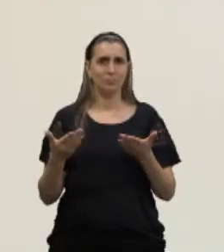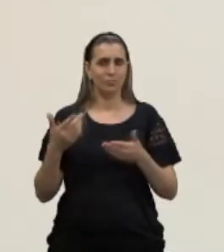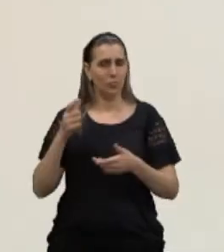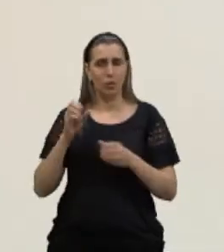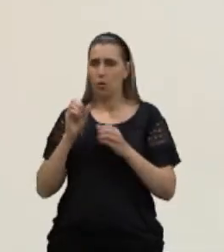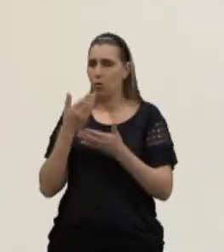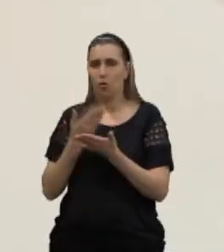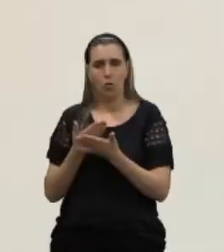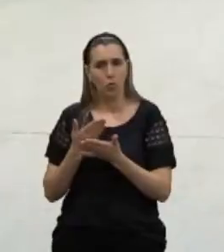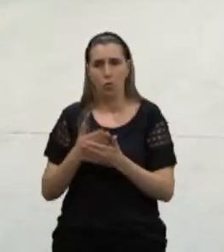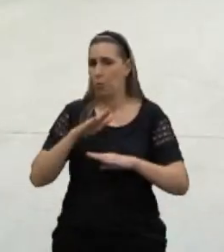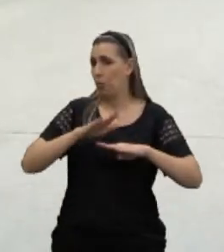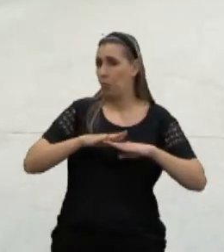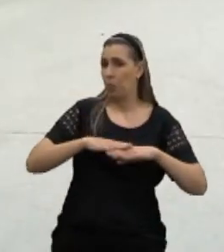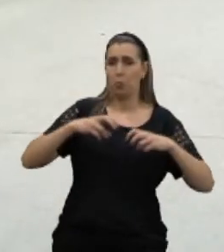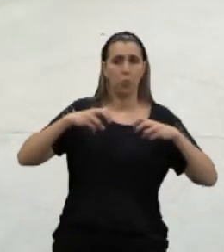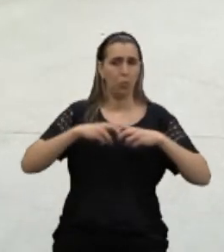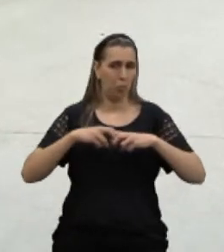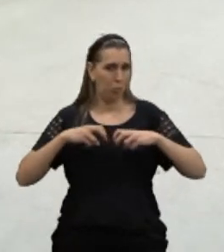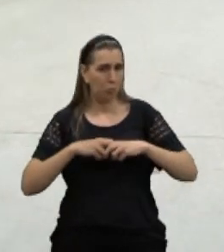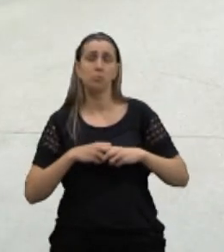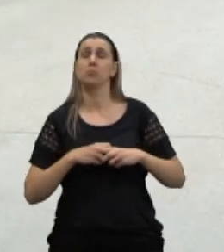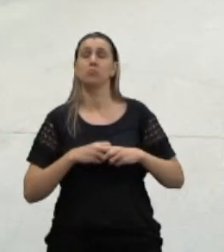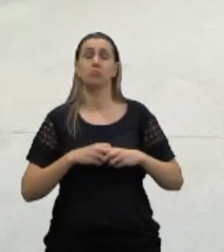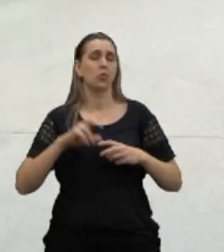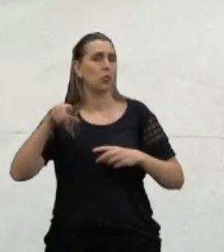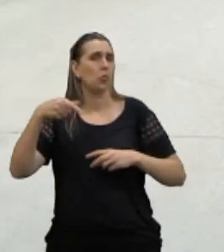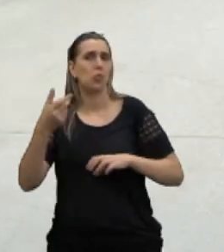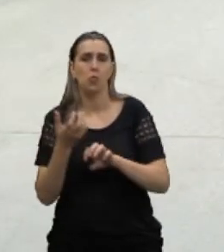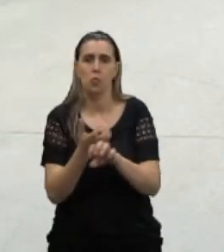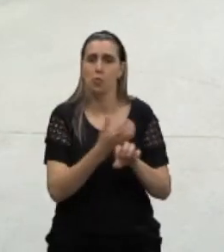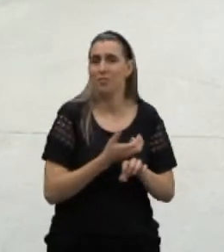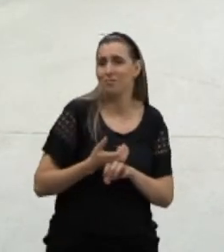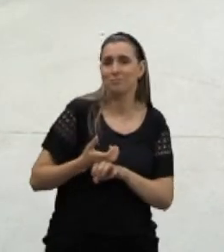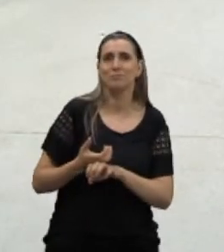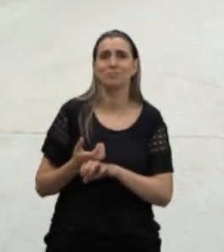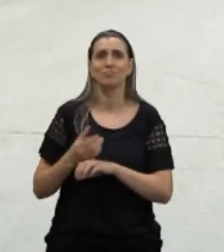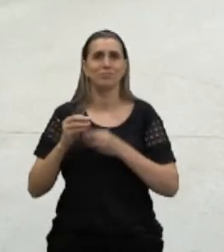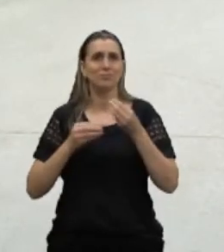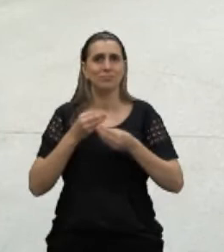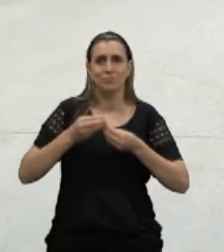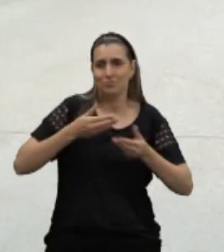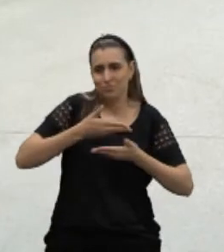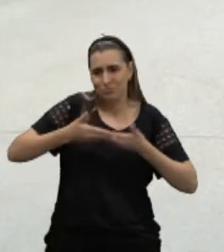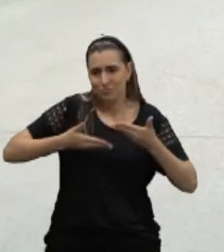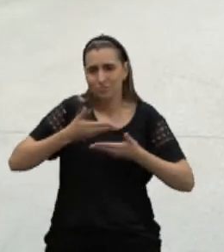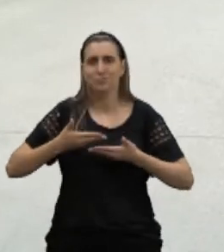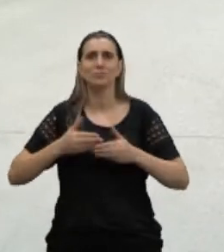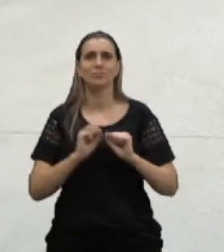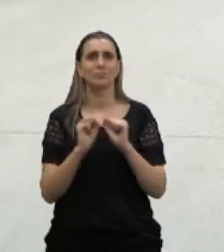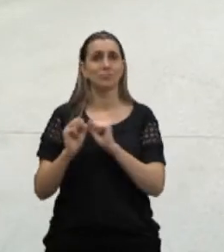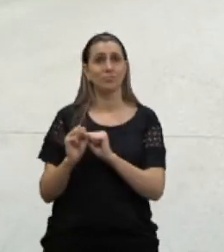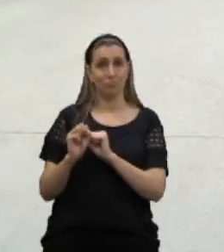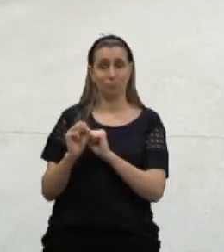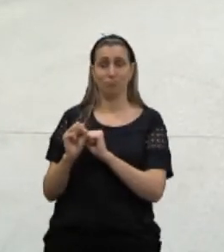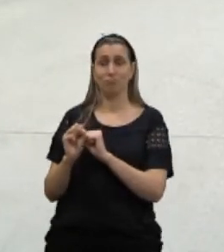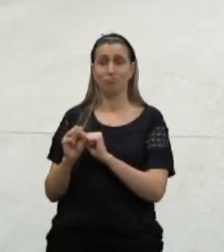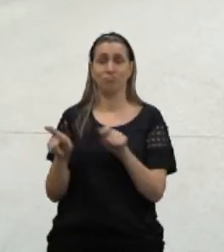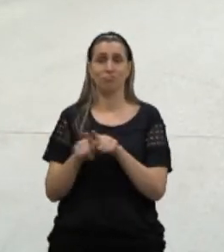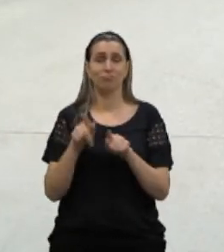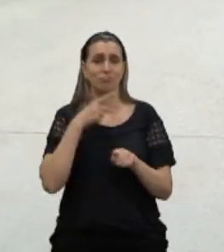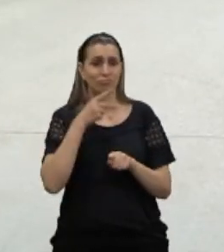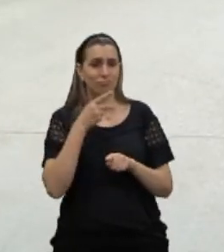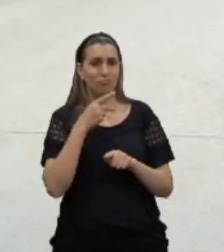Trabalhando matemática, física, sei lá, tudo um pouco mais misturado. E a gente poderia até trazer